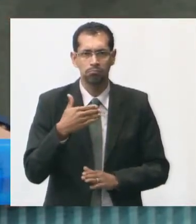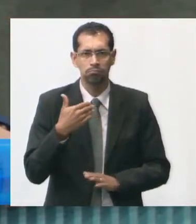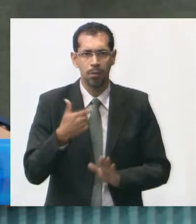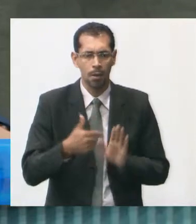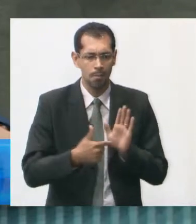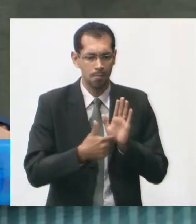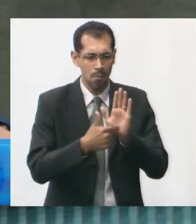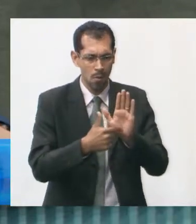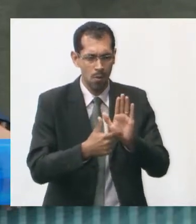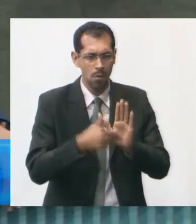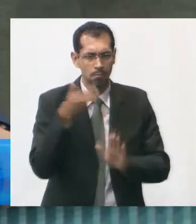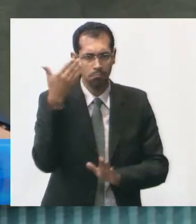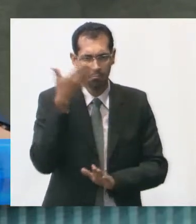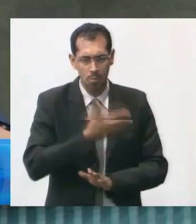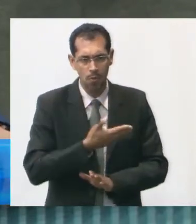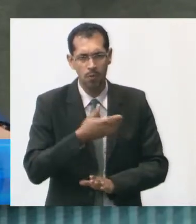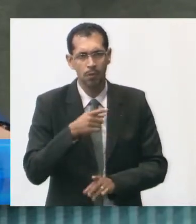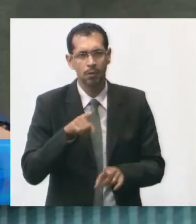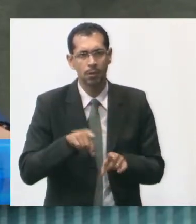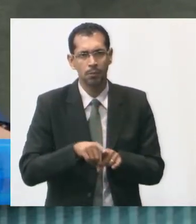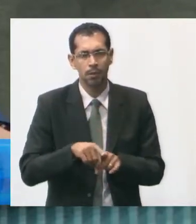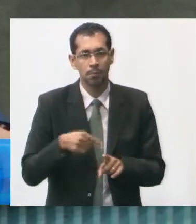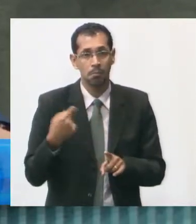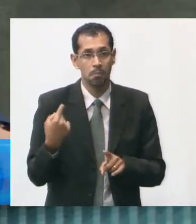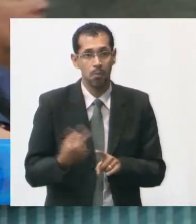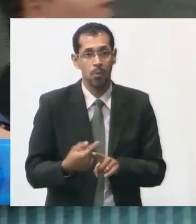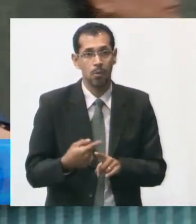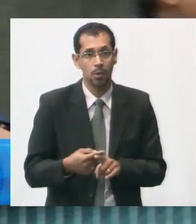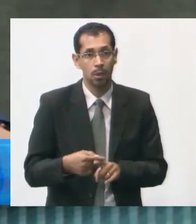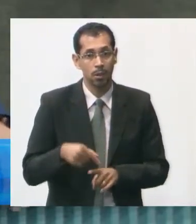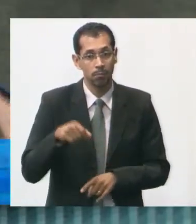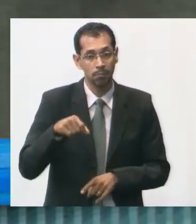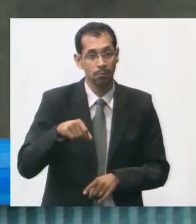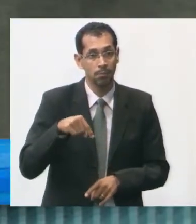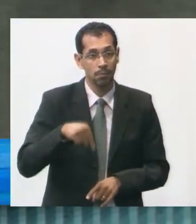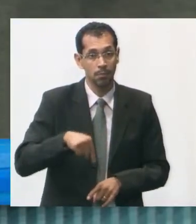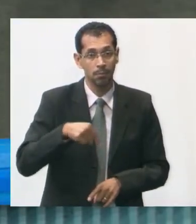totais condições de arcar com o compromisso que estava